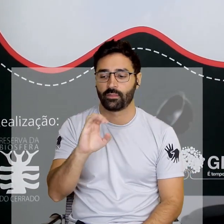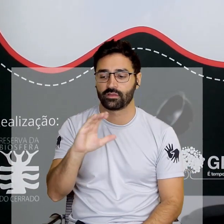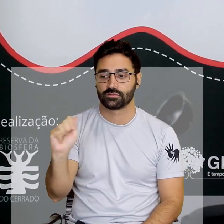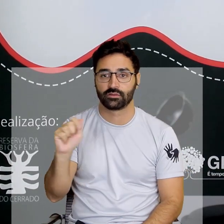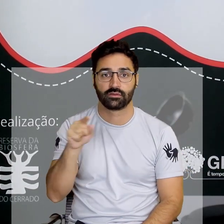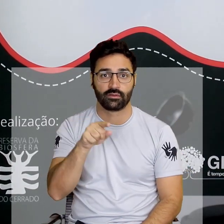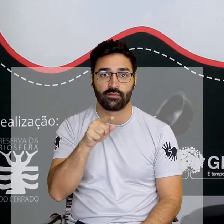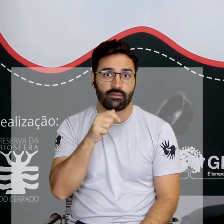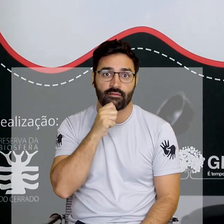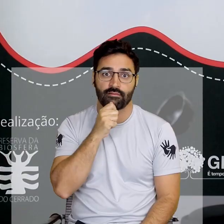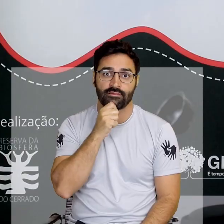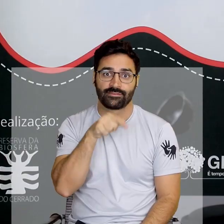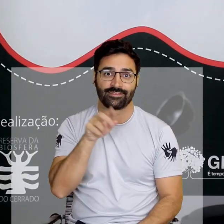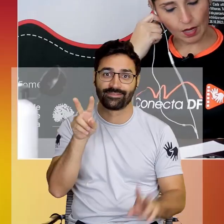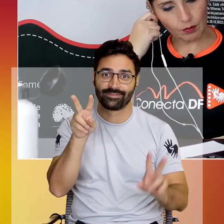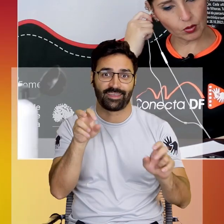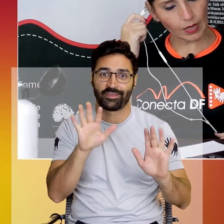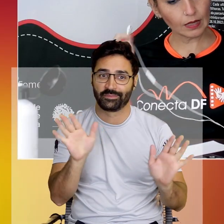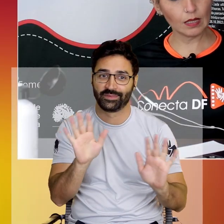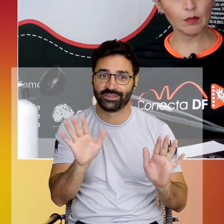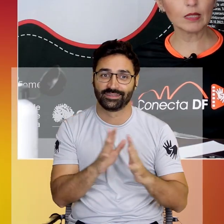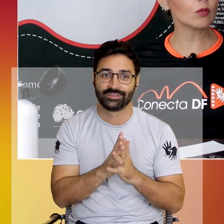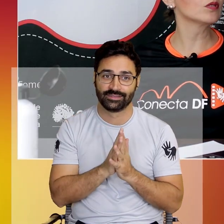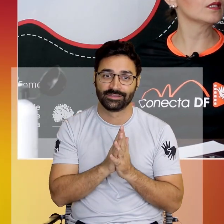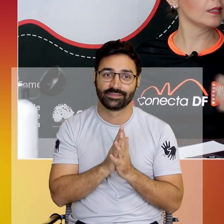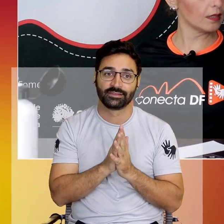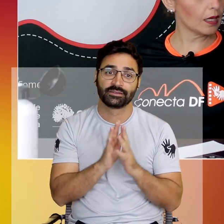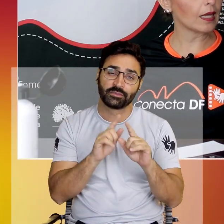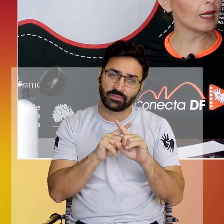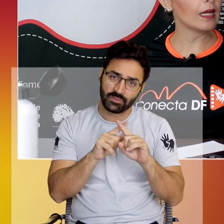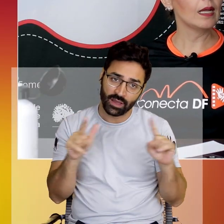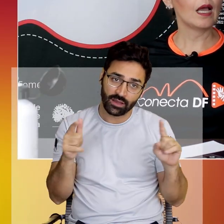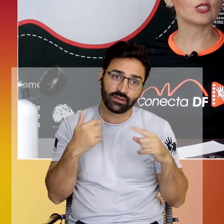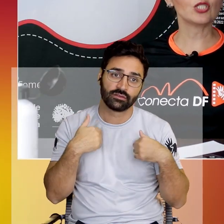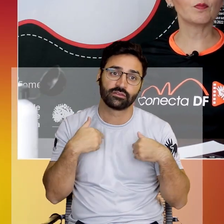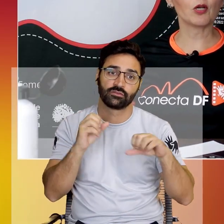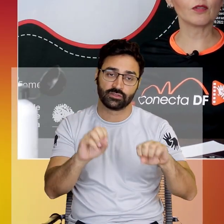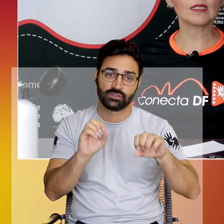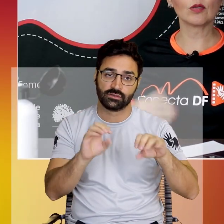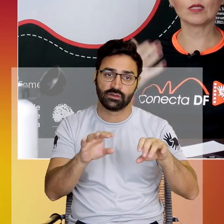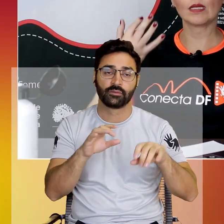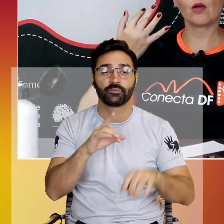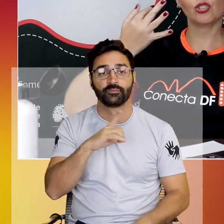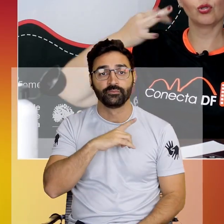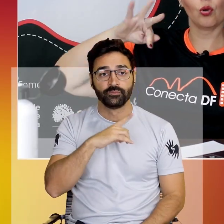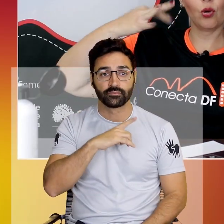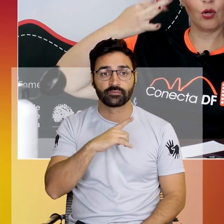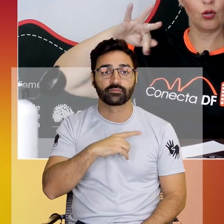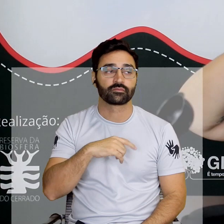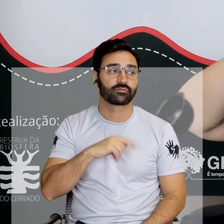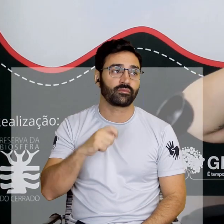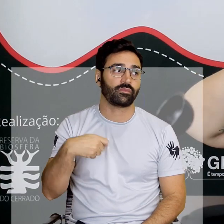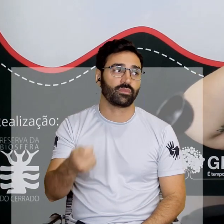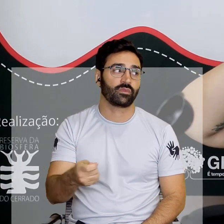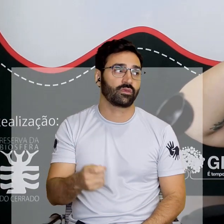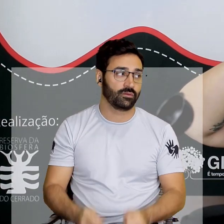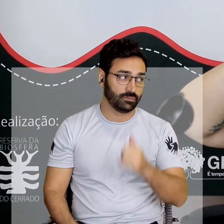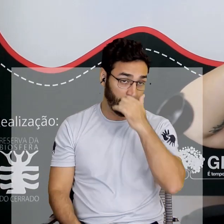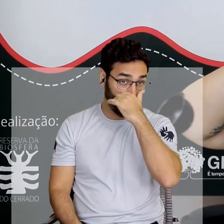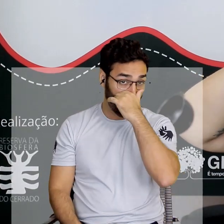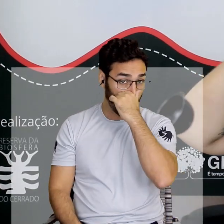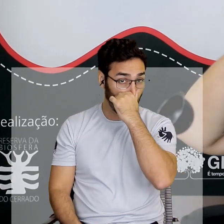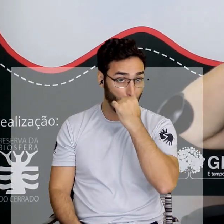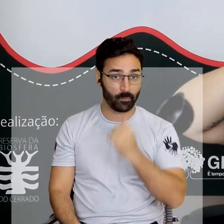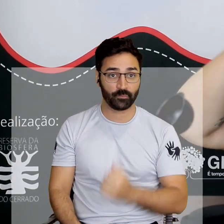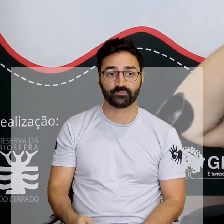ainda não é um tema que a gente vai abordar aqui, mas não custa ensinar, né? A gente pode fazer o sinal de dor, a mão em